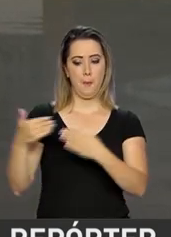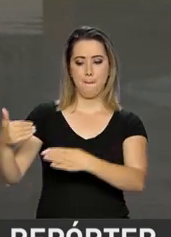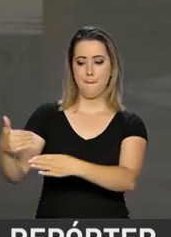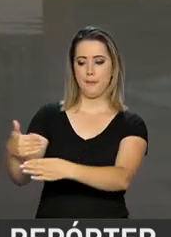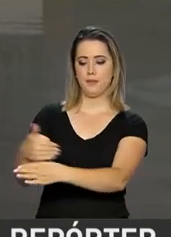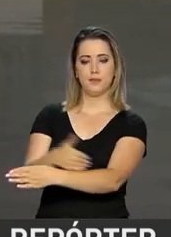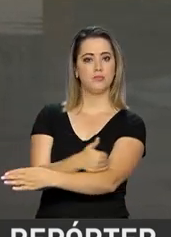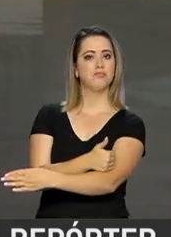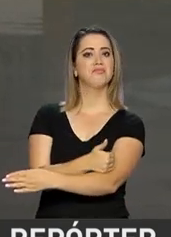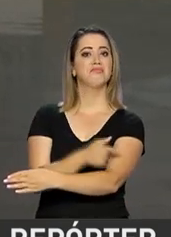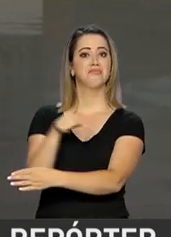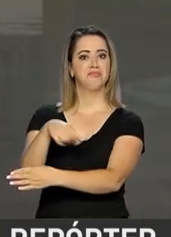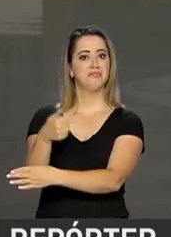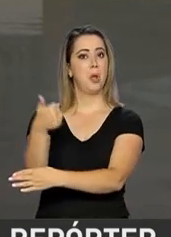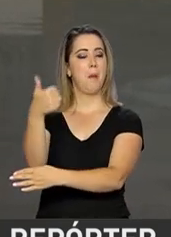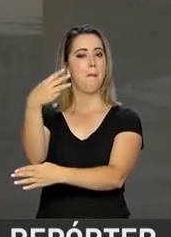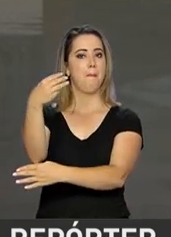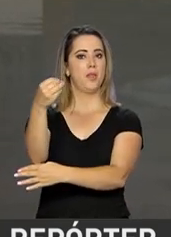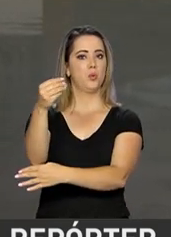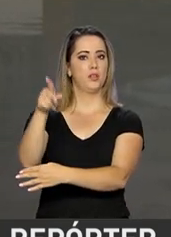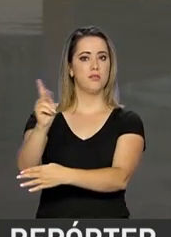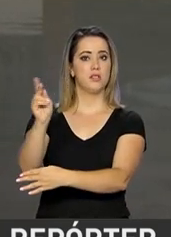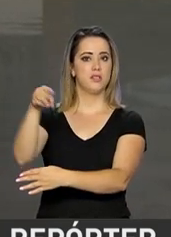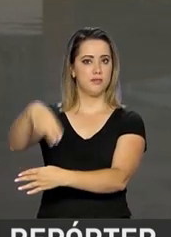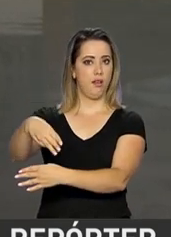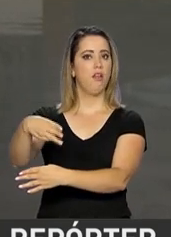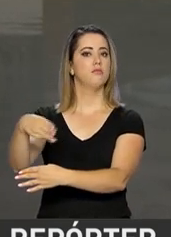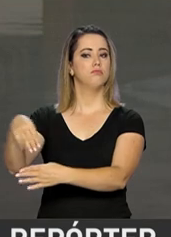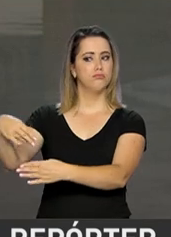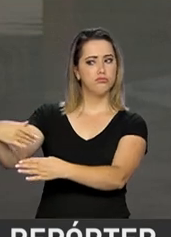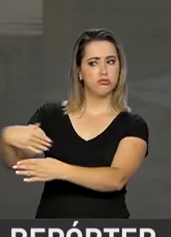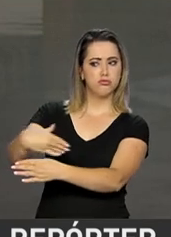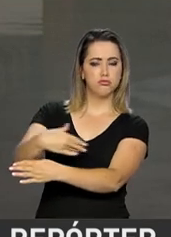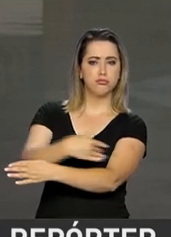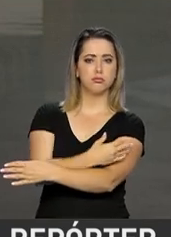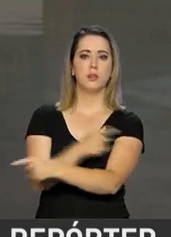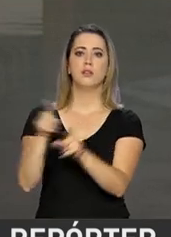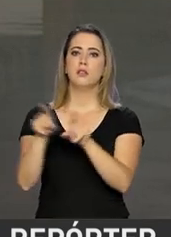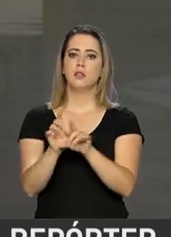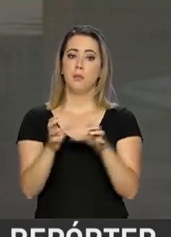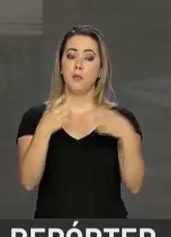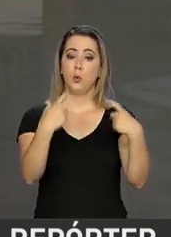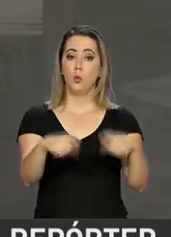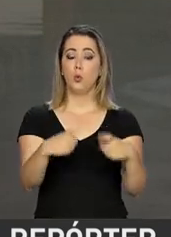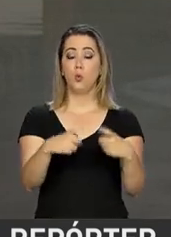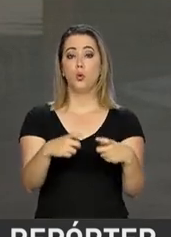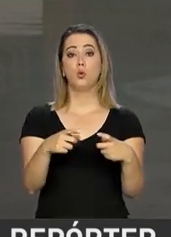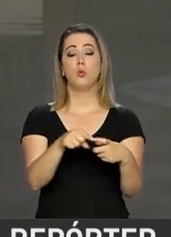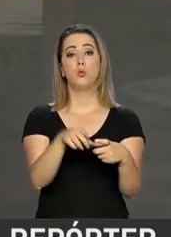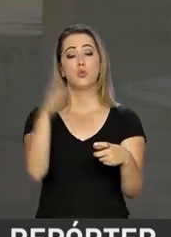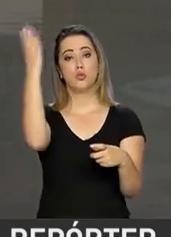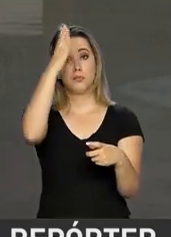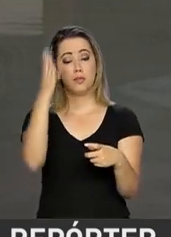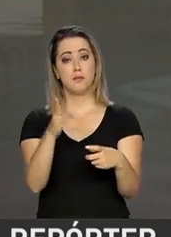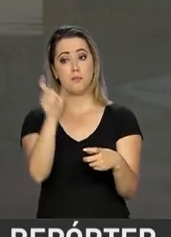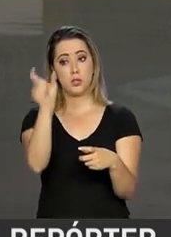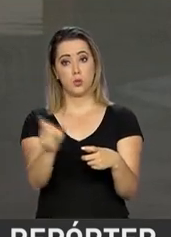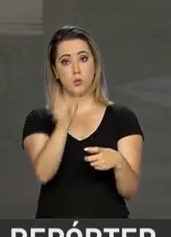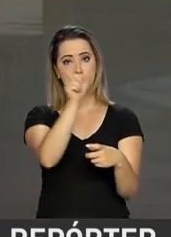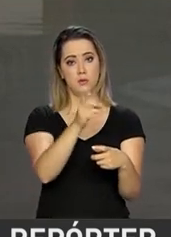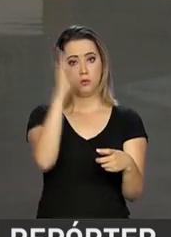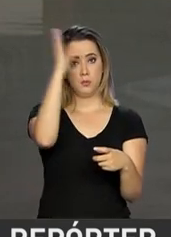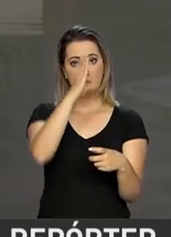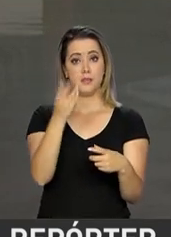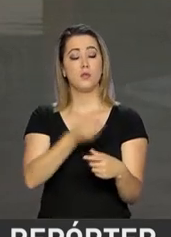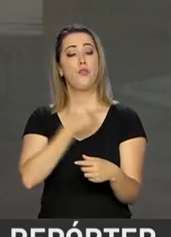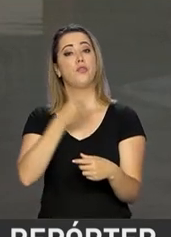1.300 quilômetros além da segunda maior comunidade de brasileiros no exterior morar no paraguai são ao todo